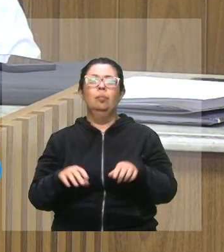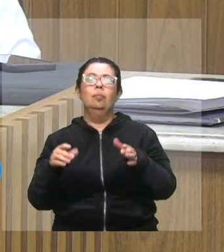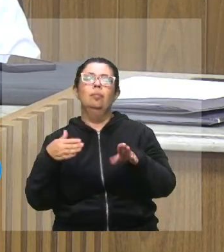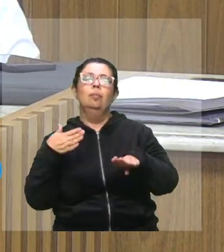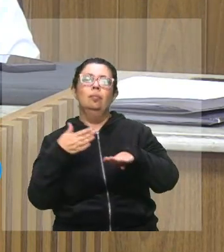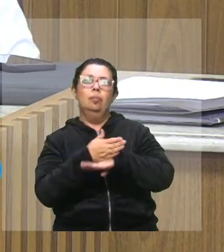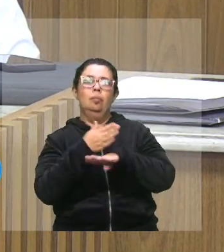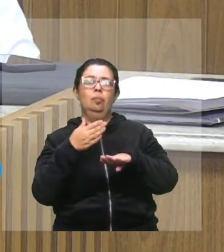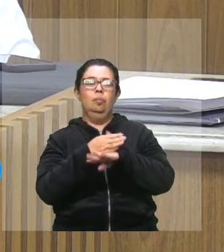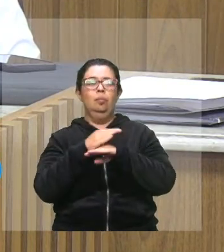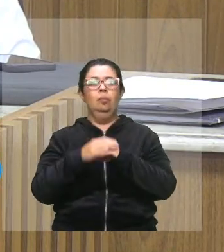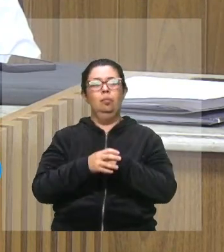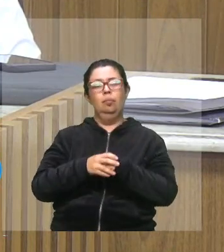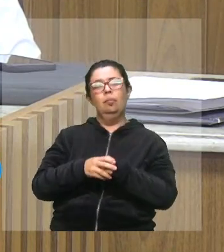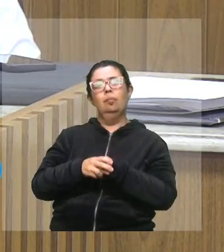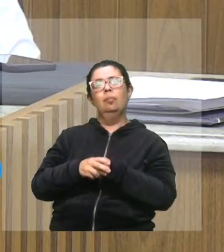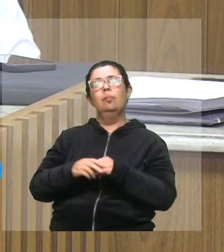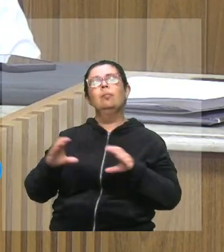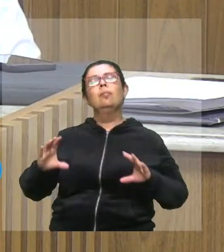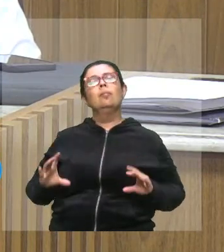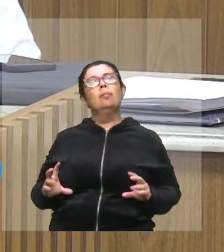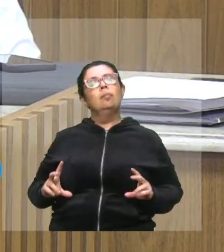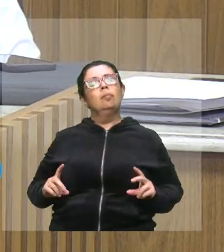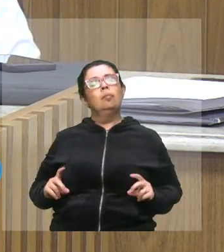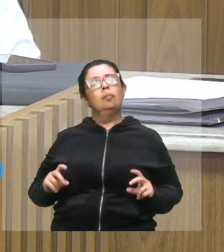Sociedade Brasileira de Oncologia Clínica,